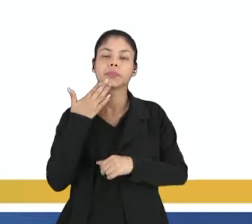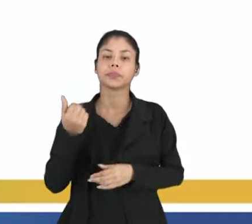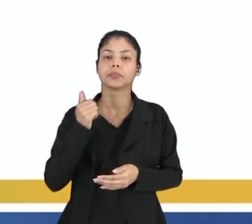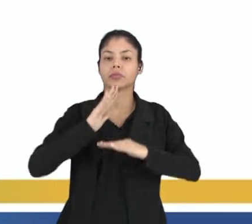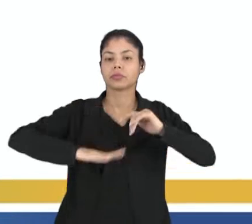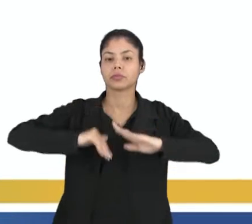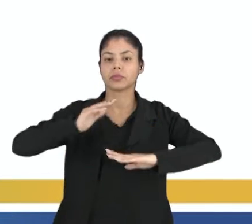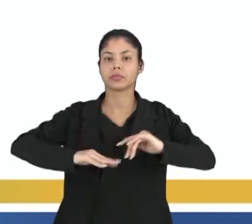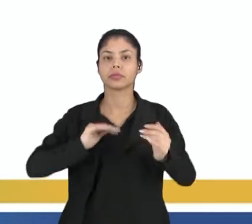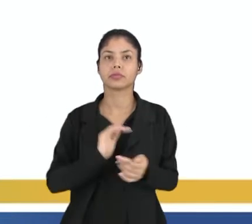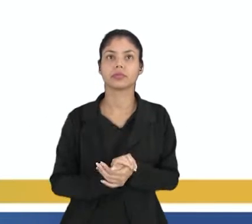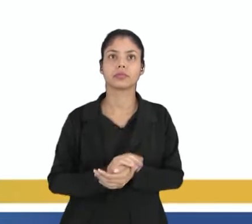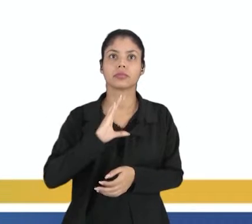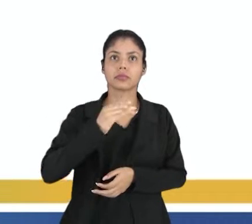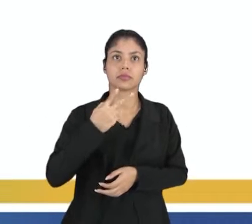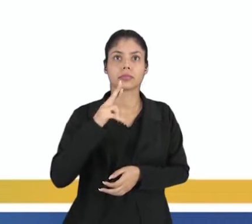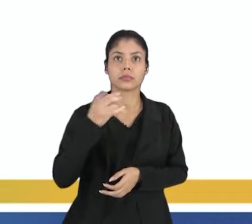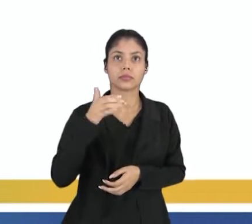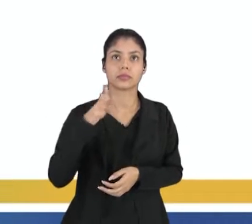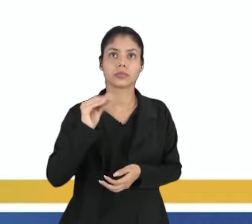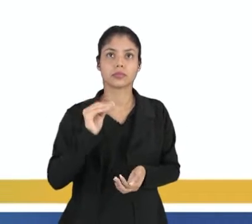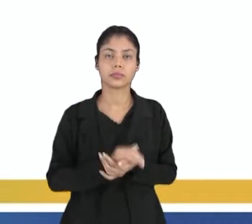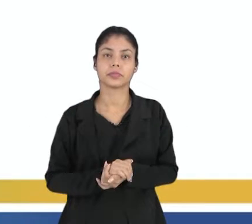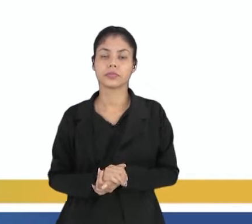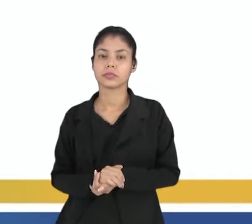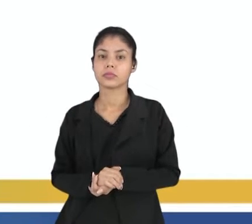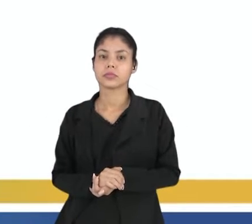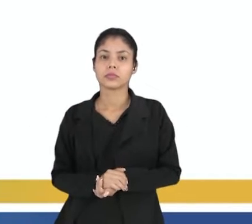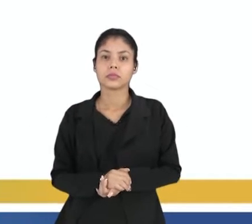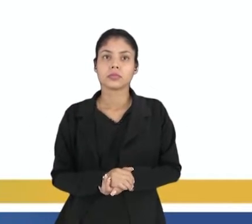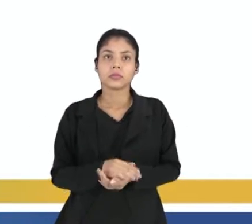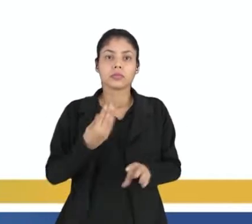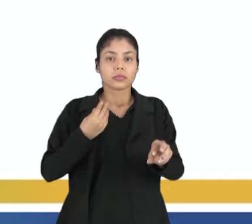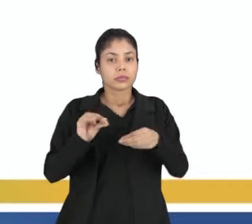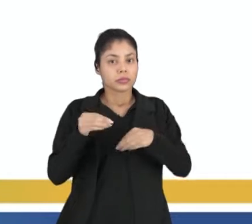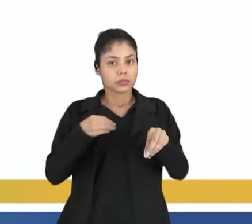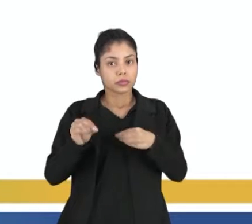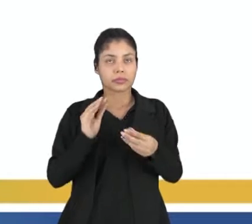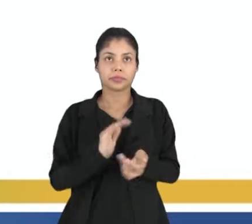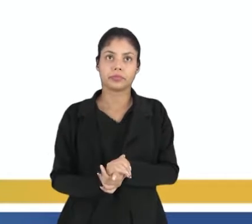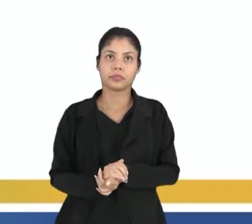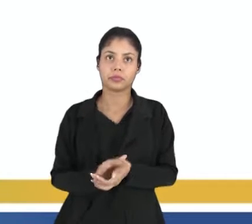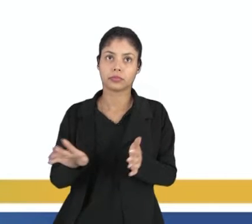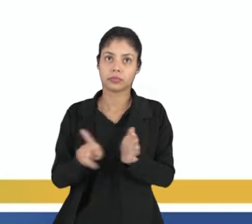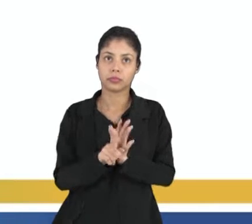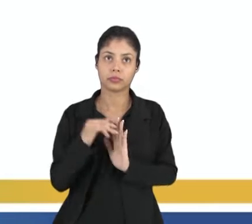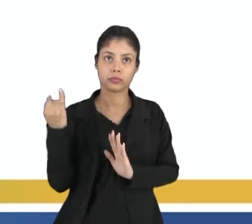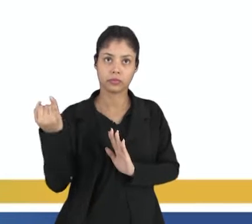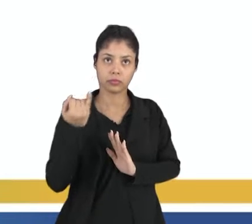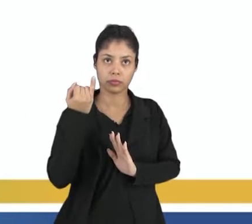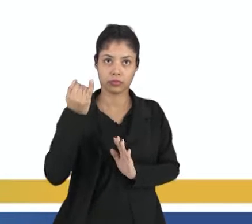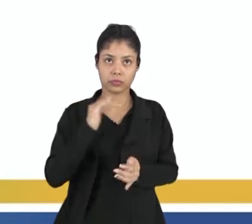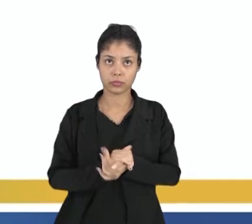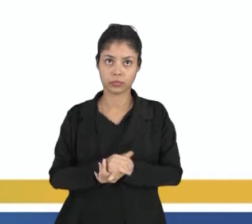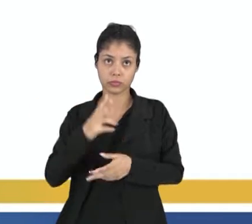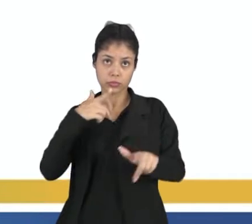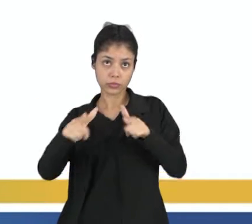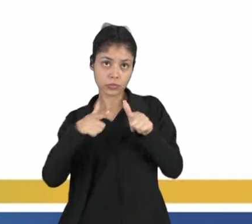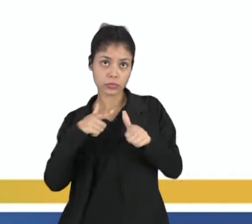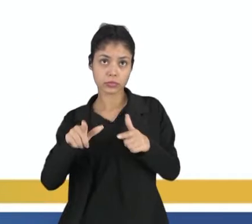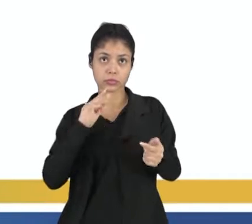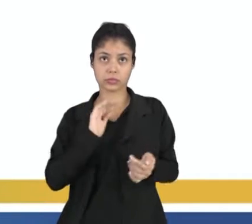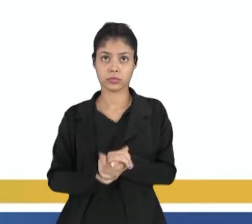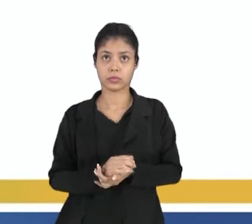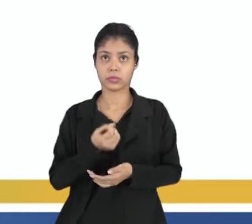profissionais por meio de capacitação e reciclagem. Público prioritário,